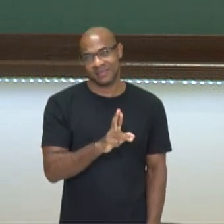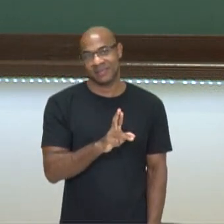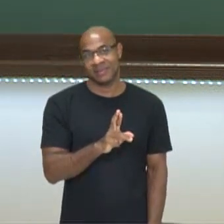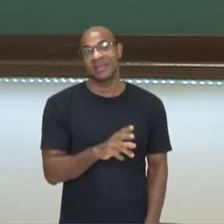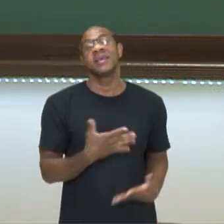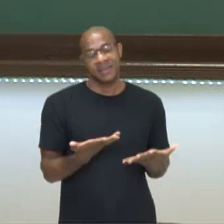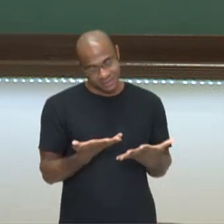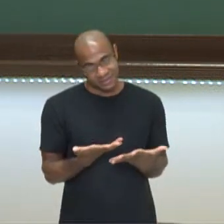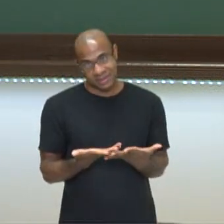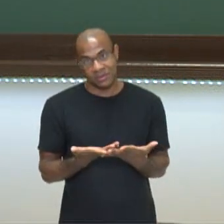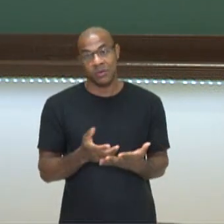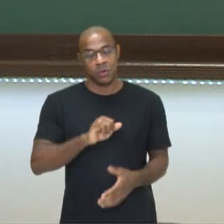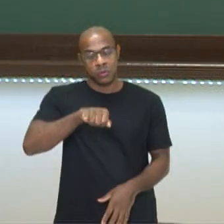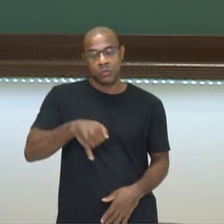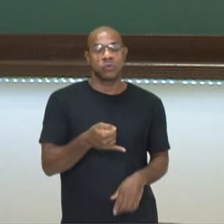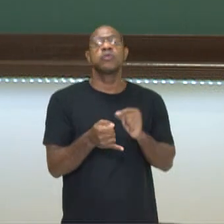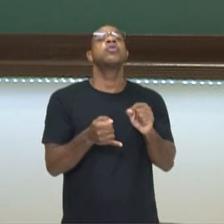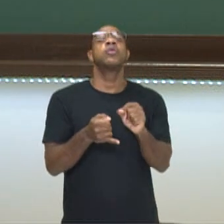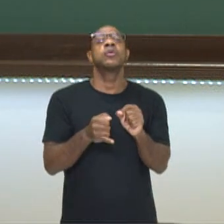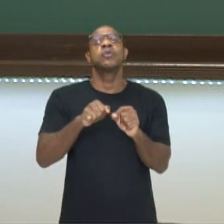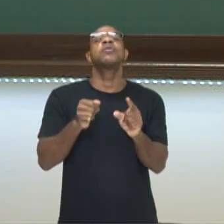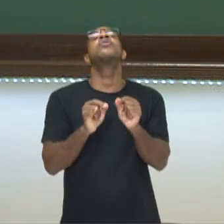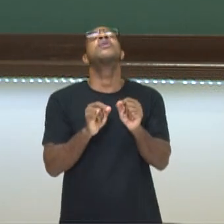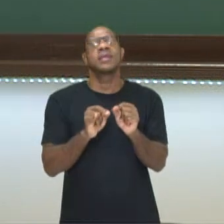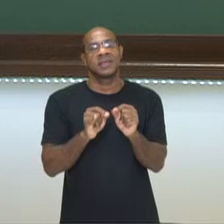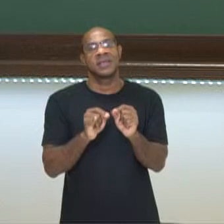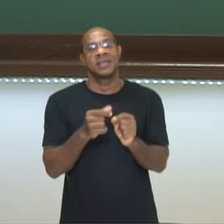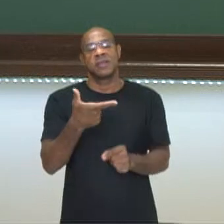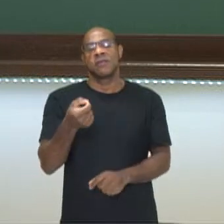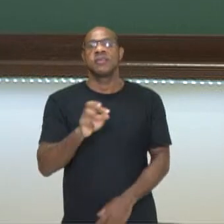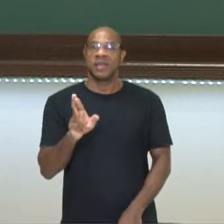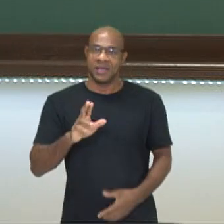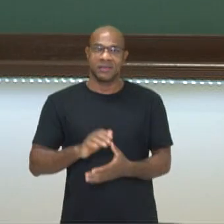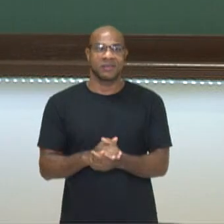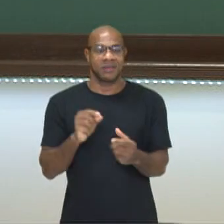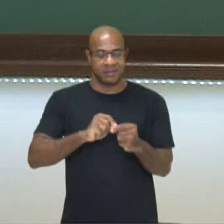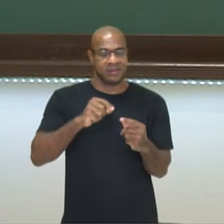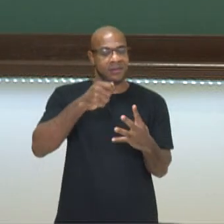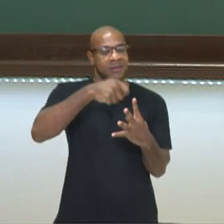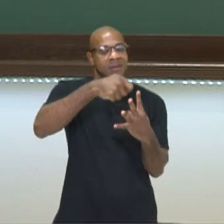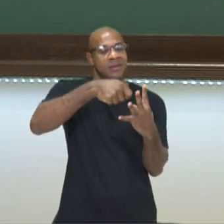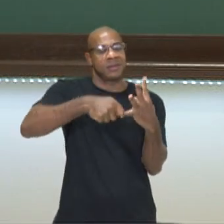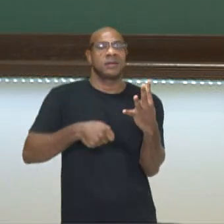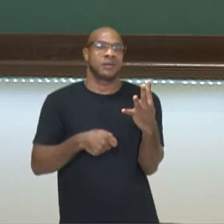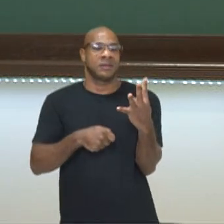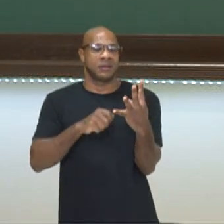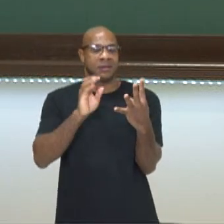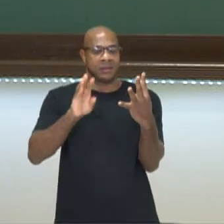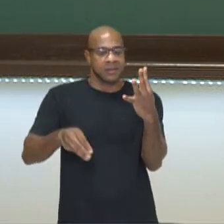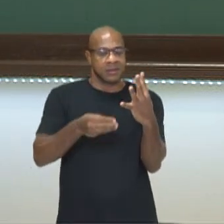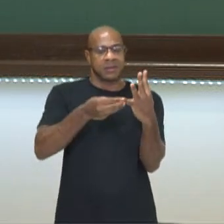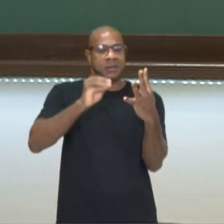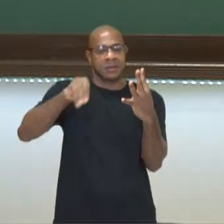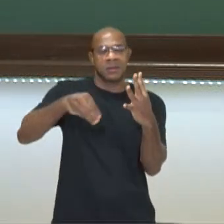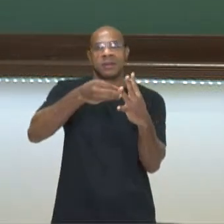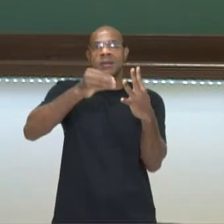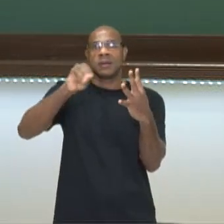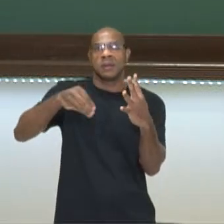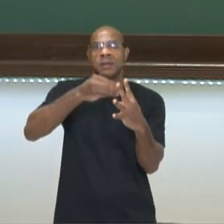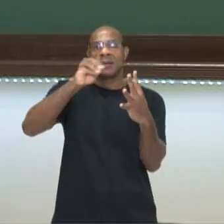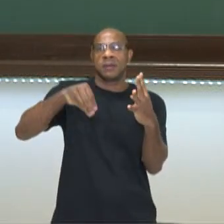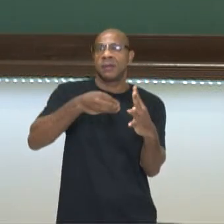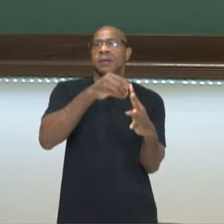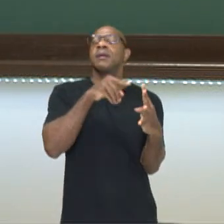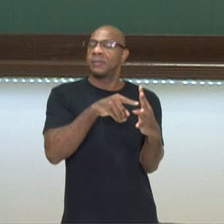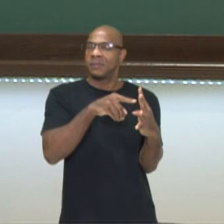de R$20. Como é que você fez isso, professor? Eu fiz na parcela mensal um acréscimo de 5% do valor original,